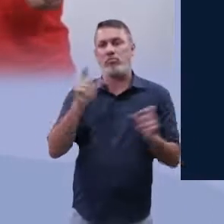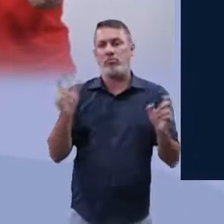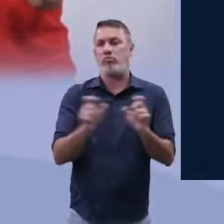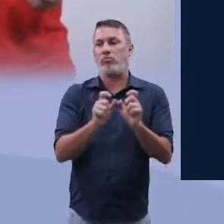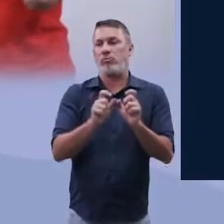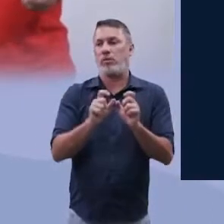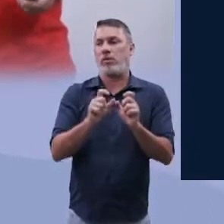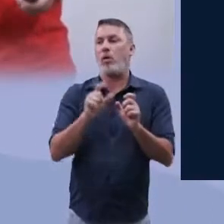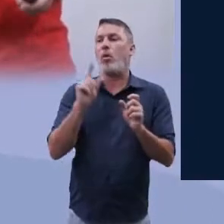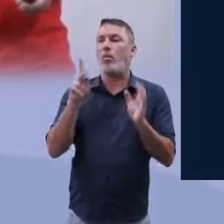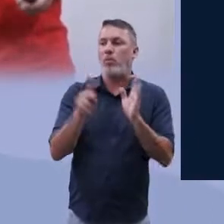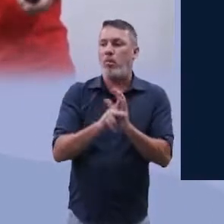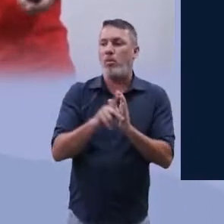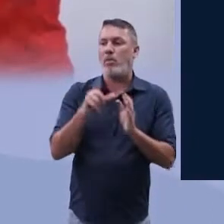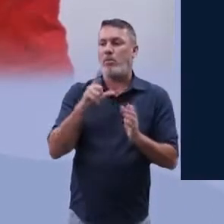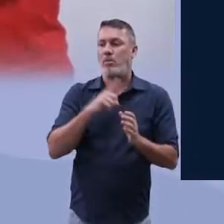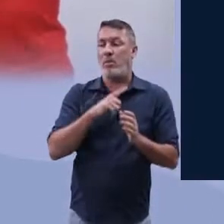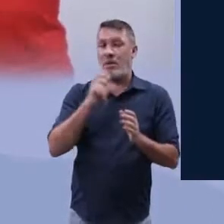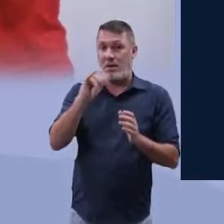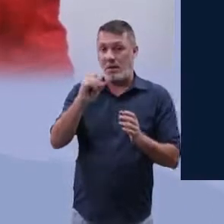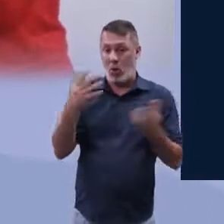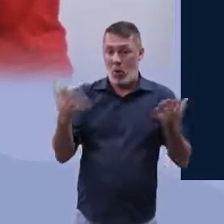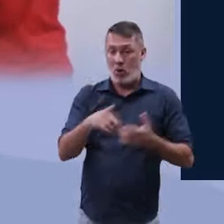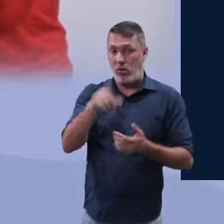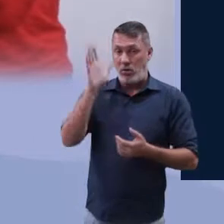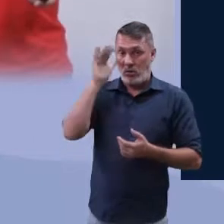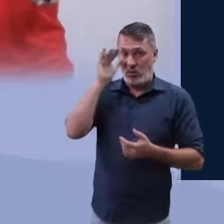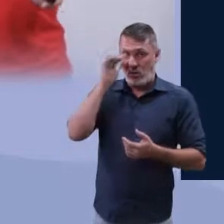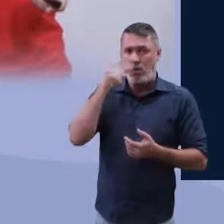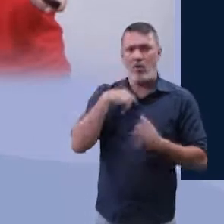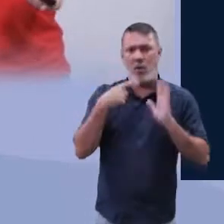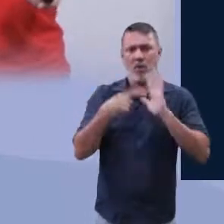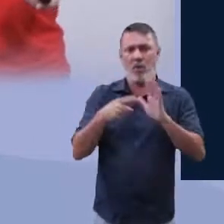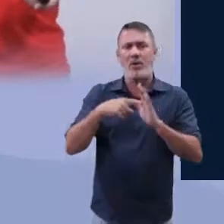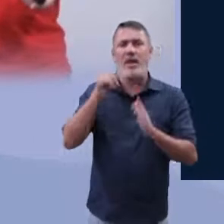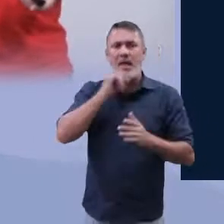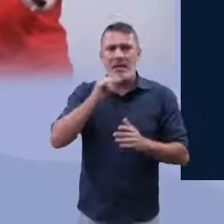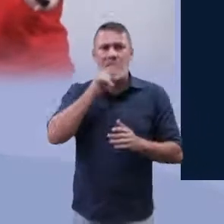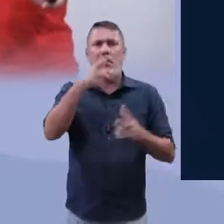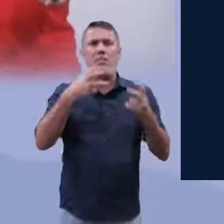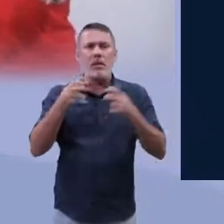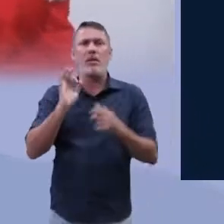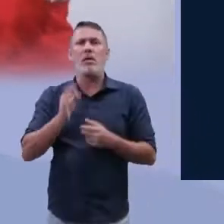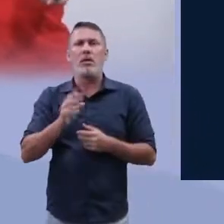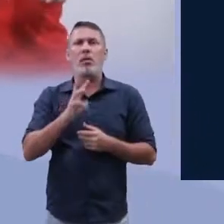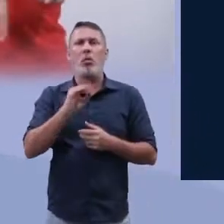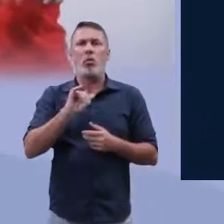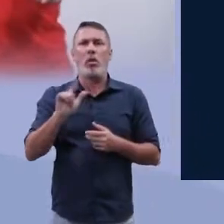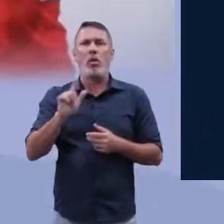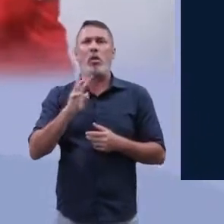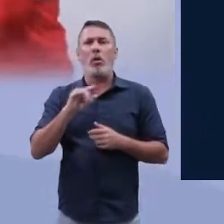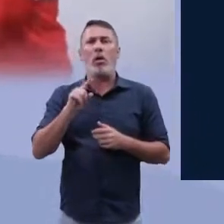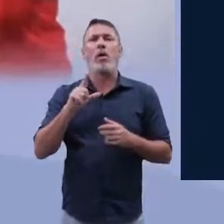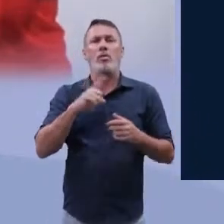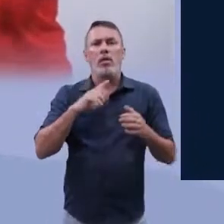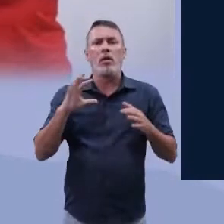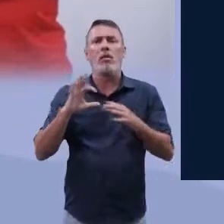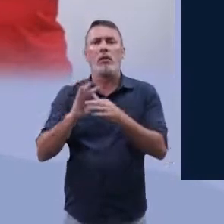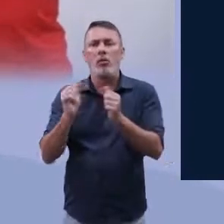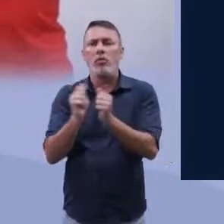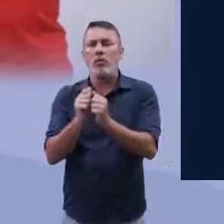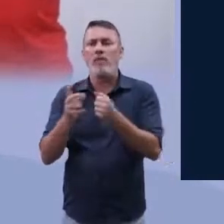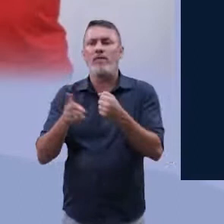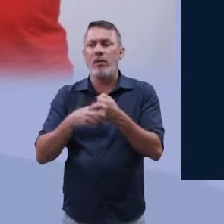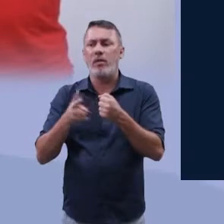E esse verbo principal fica no infinitivo. Se você der uma olhada nessa aula e observar todos os exemplos, você vai ver que o will ele vai estar ligado a um verbo. E